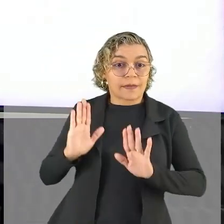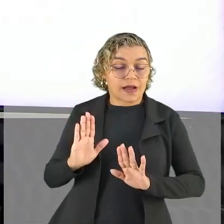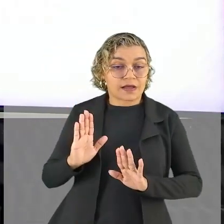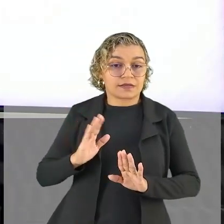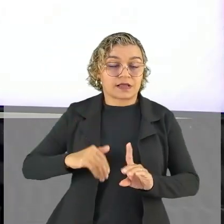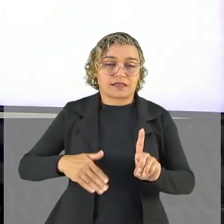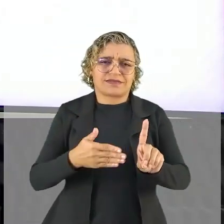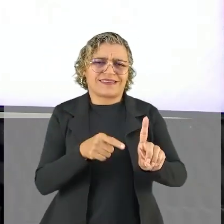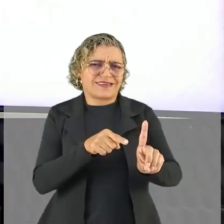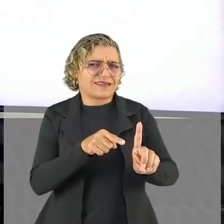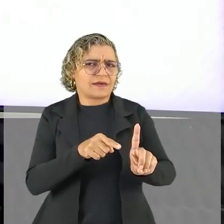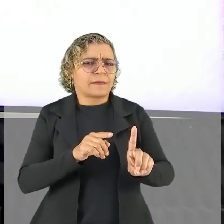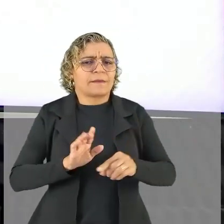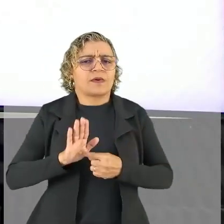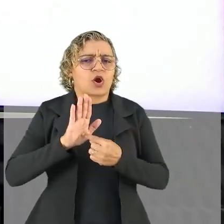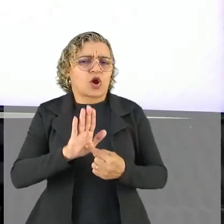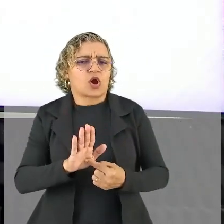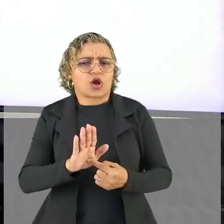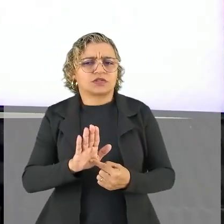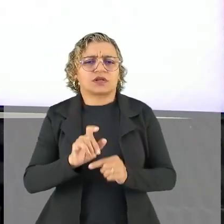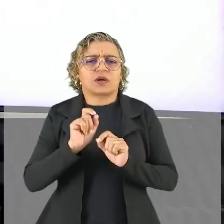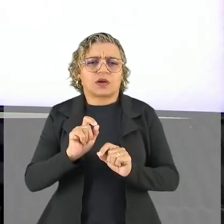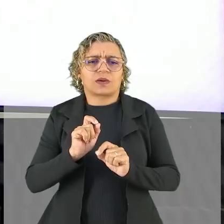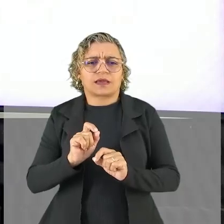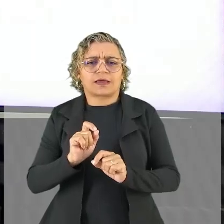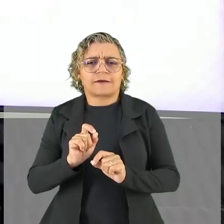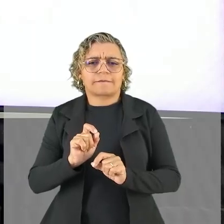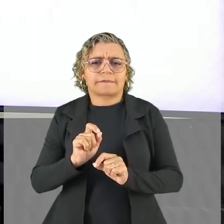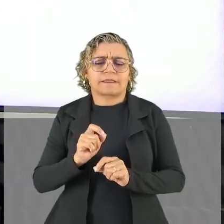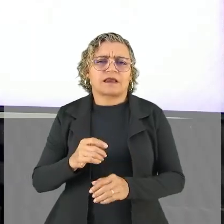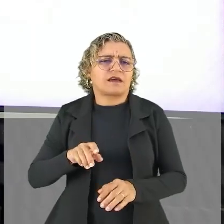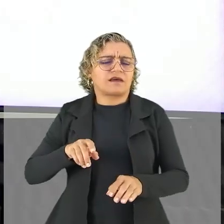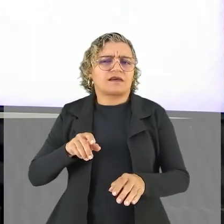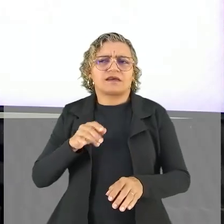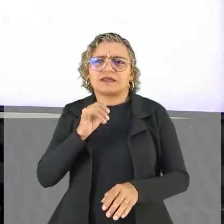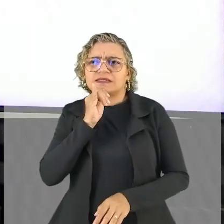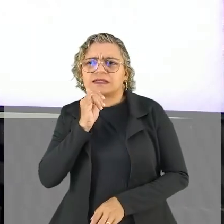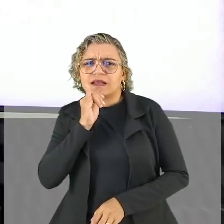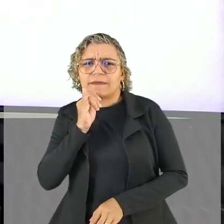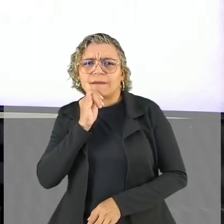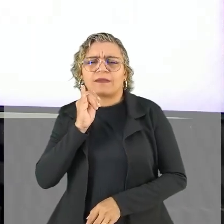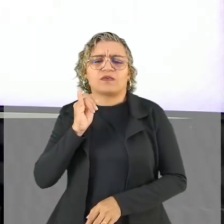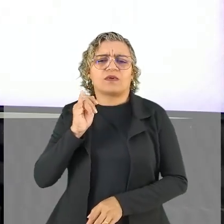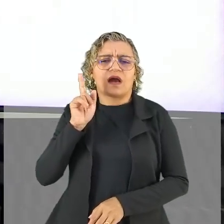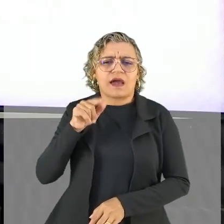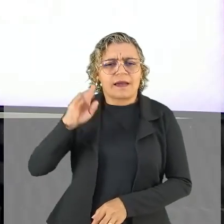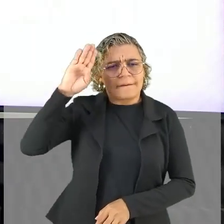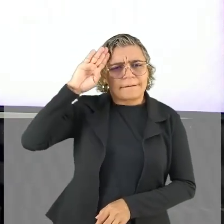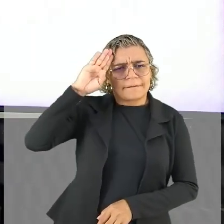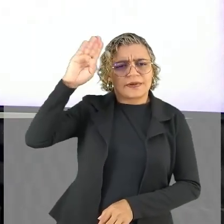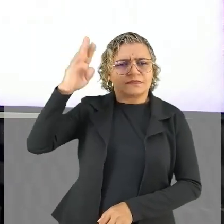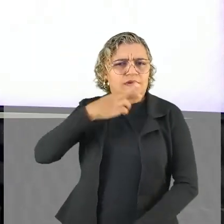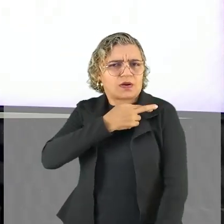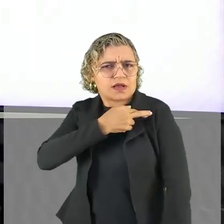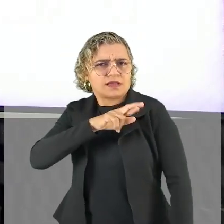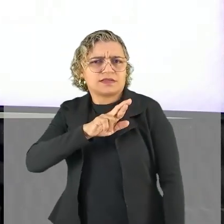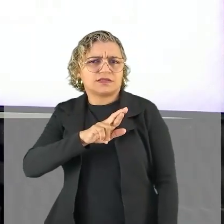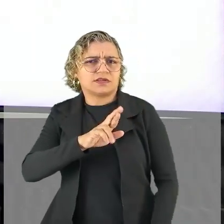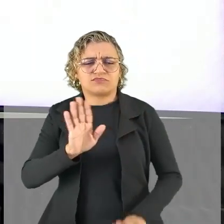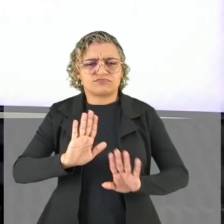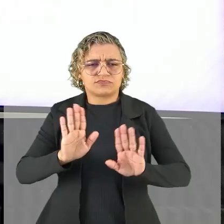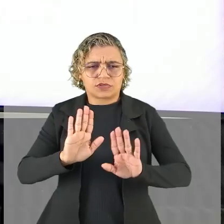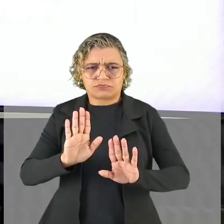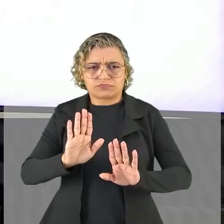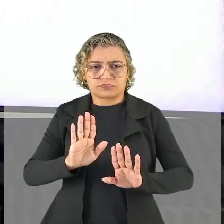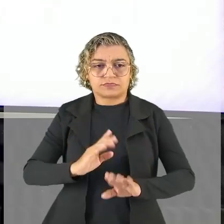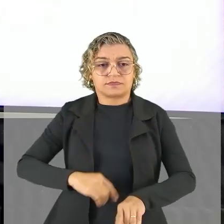questão aqui, essa alternativa, é esse fundamentalismo religioso, que não é o que prevalece no século XVIII. Beleza? Então a gente descarta e sobra a letra